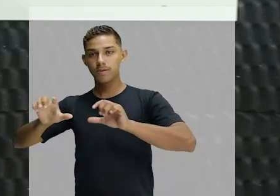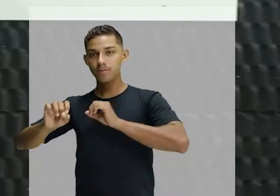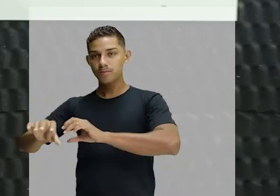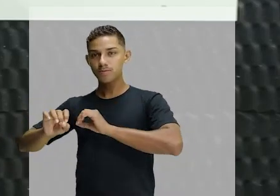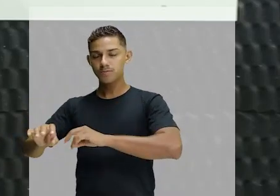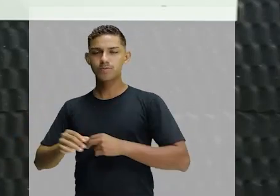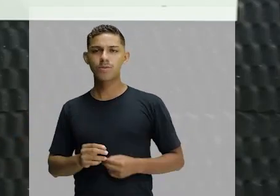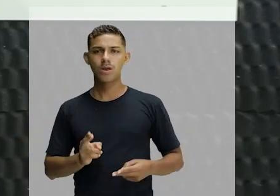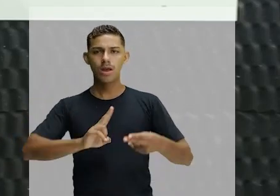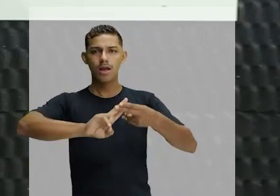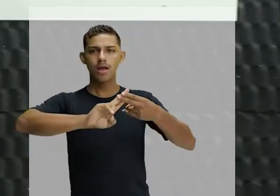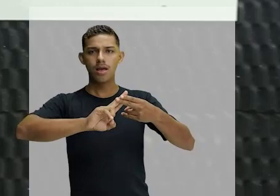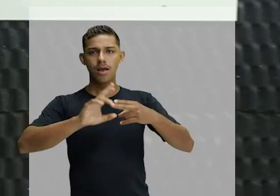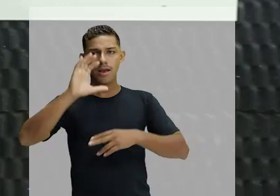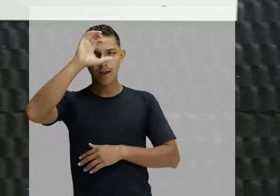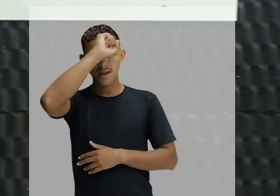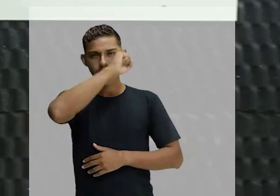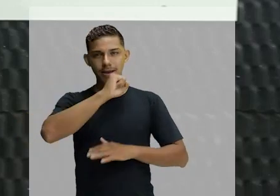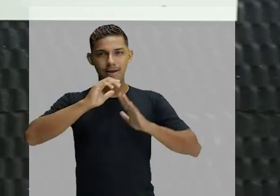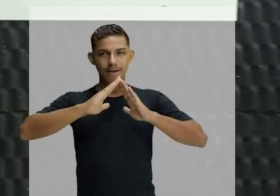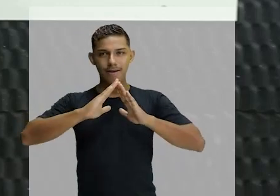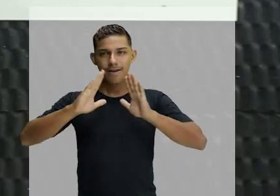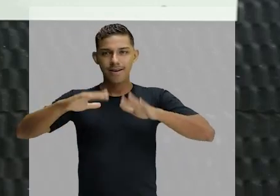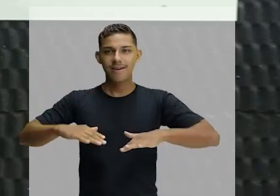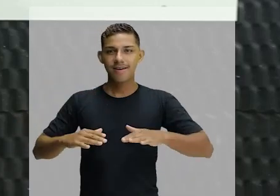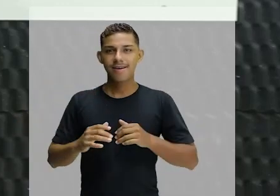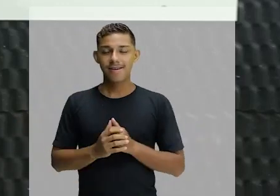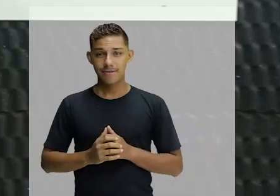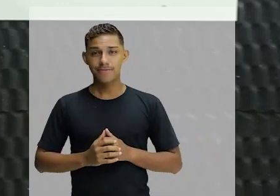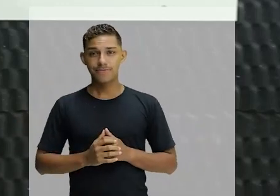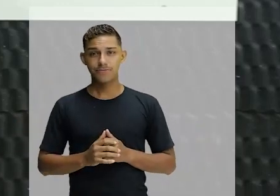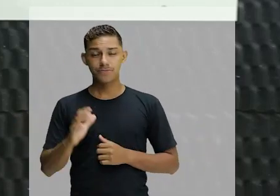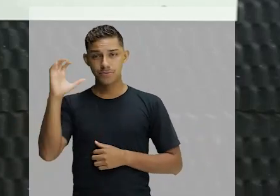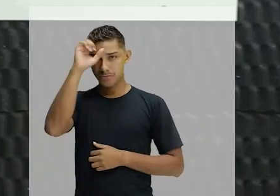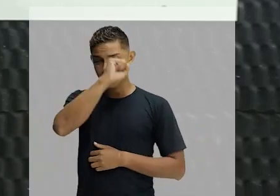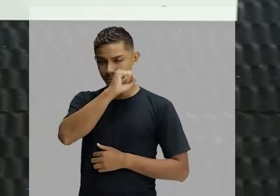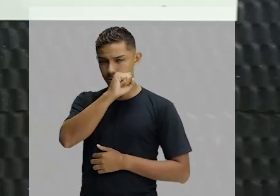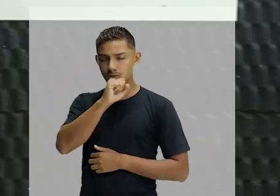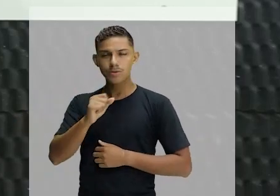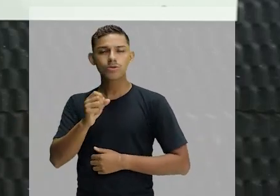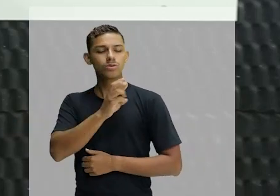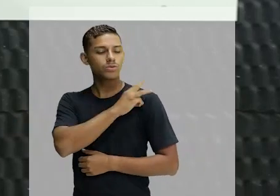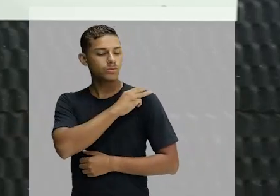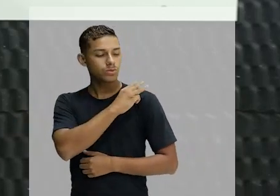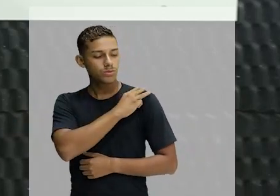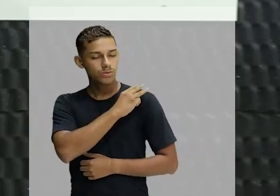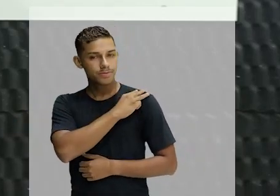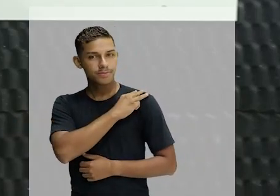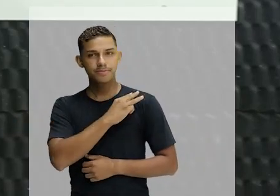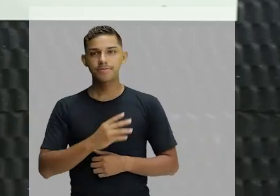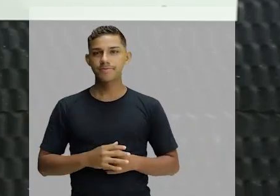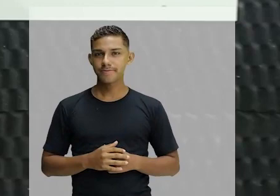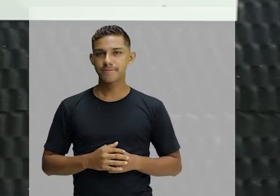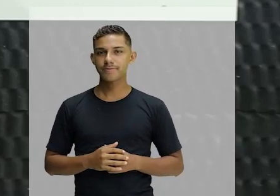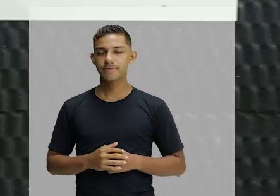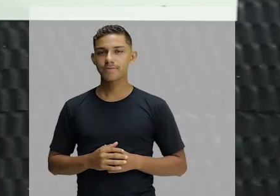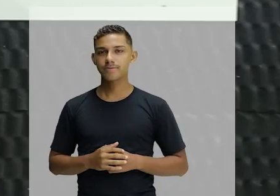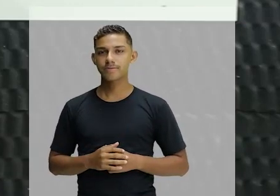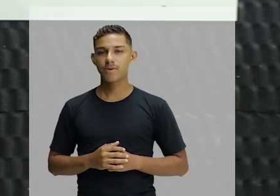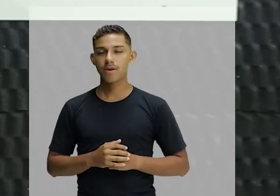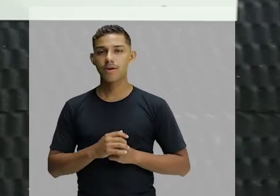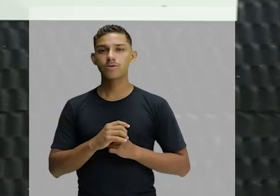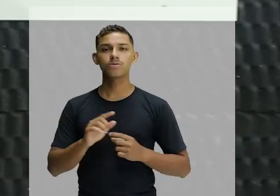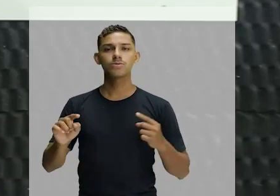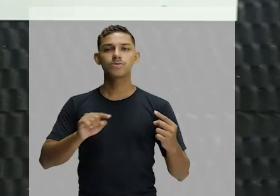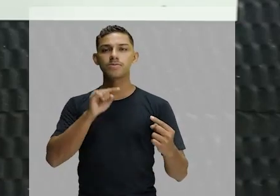programa Hashtag Fica em Casa Aprendendo, para mais uma aula de matemática para os alunos da terceira série do ensino médio. Na verdade, a gente está